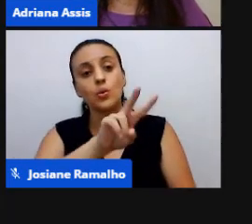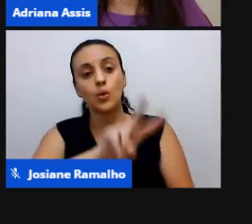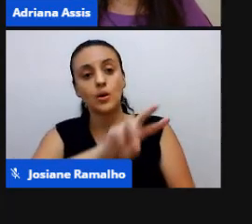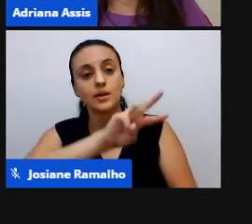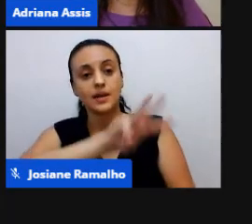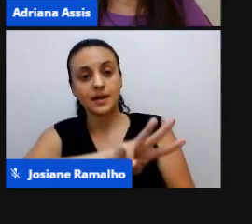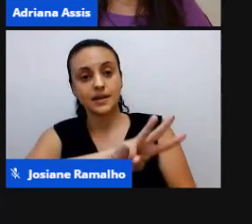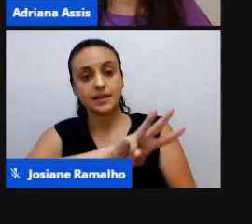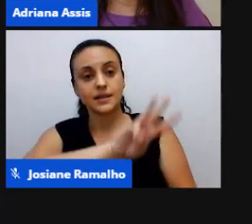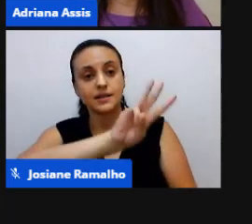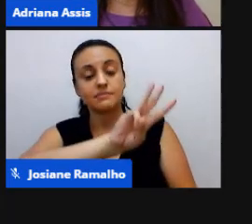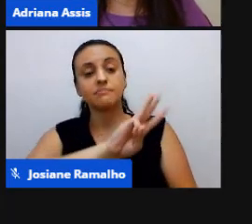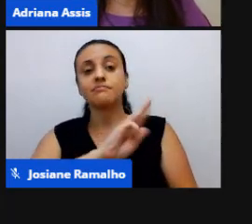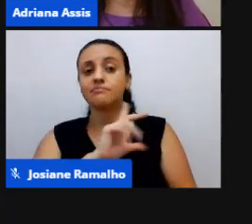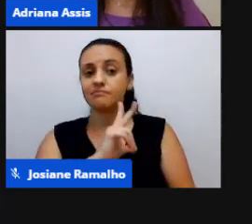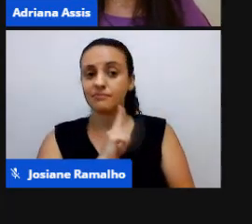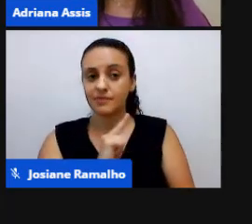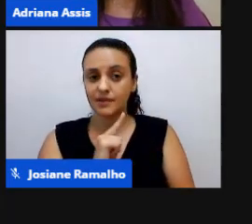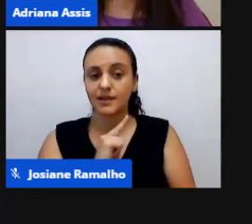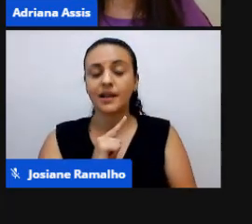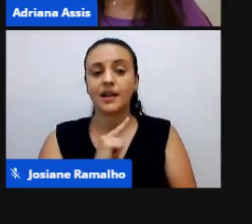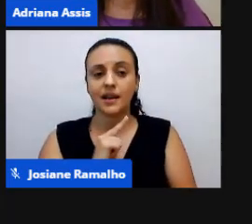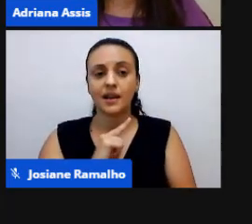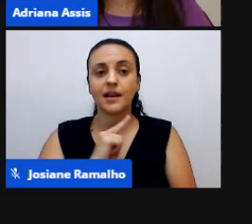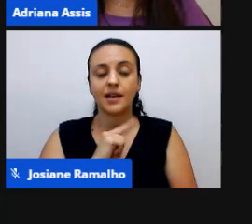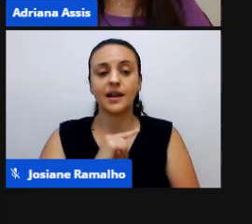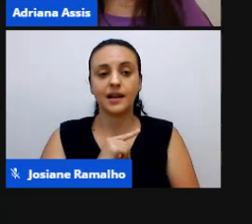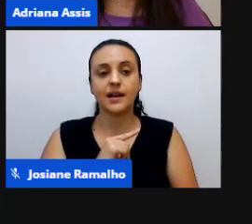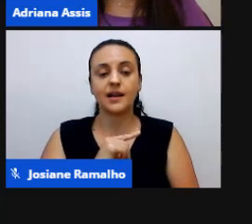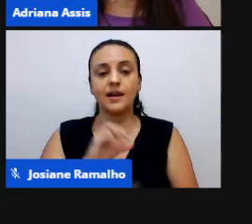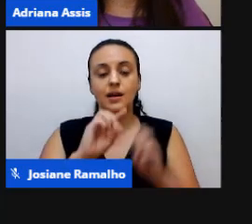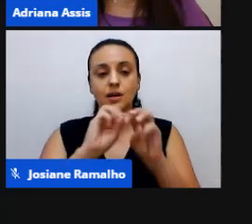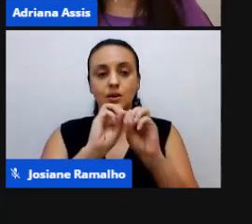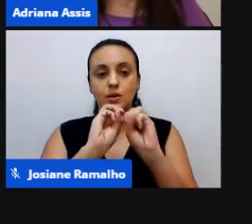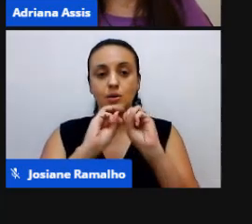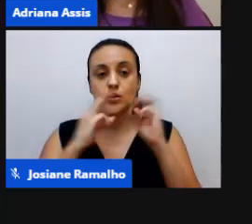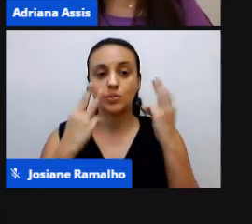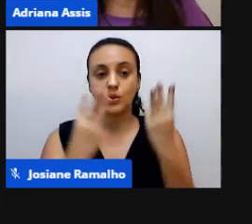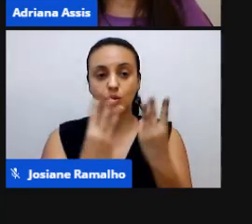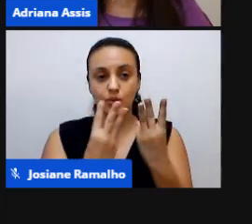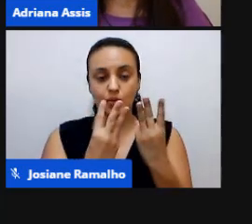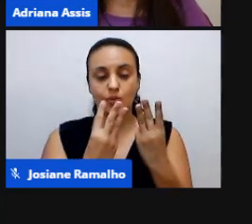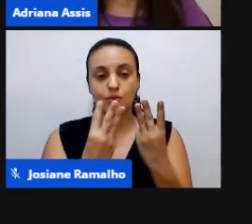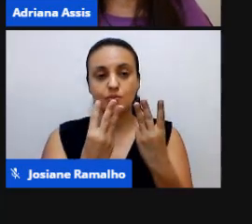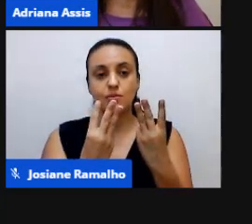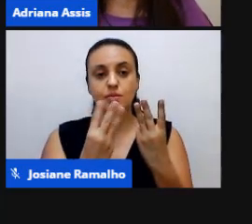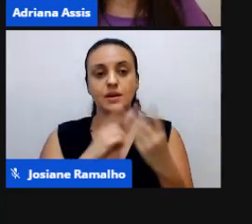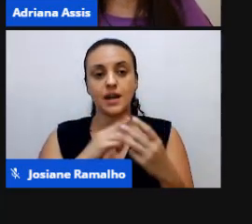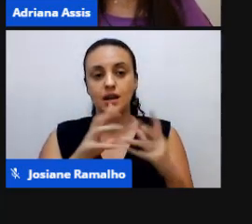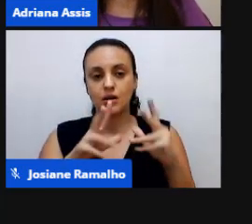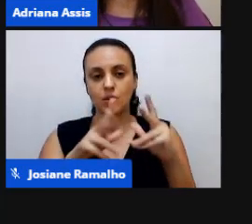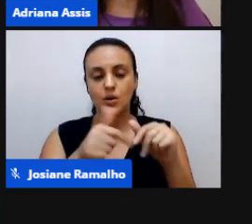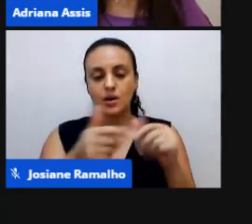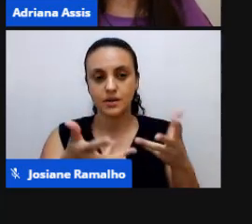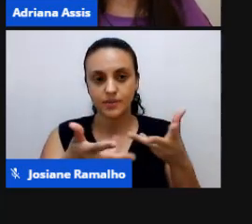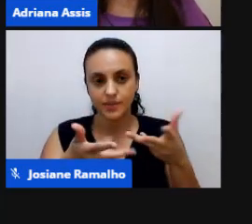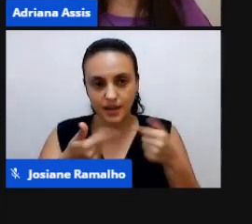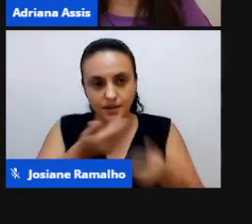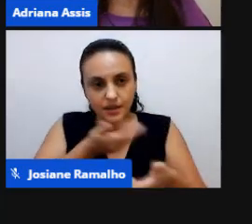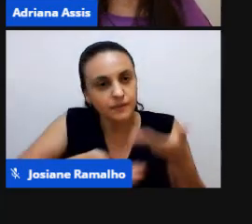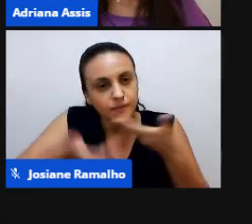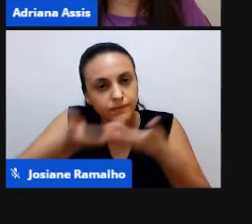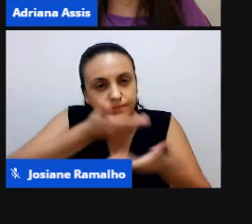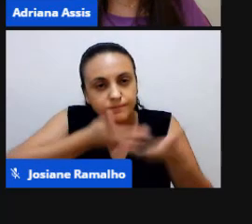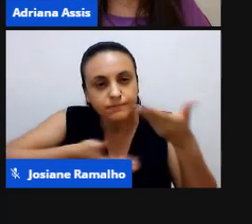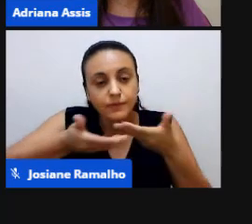3 estão disponíveis no ambiente Moodle, contendo as habilidades envolvidas em